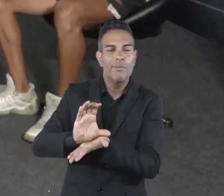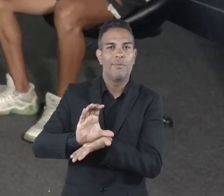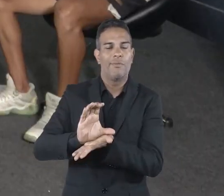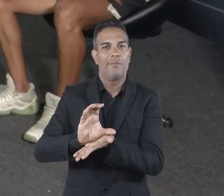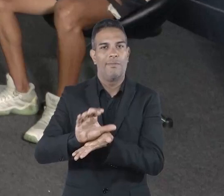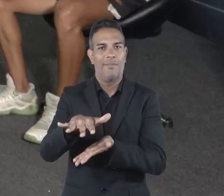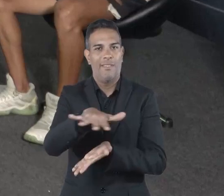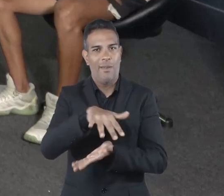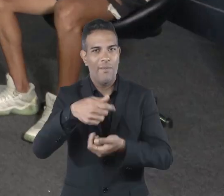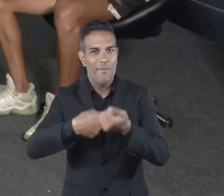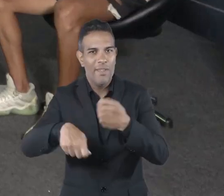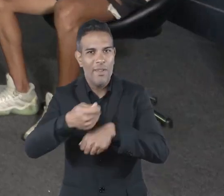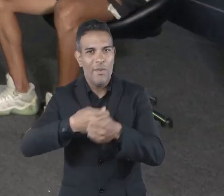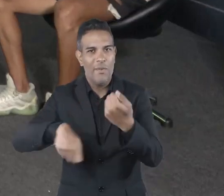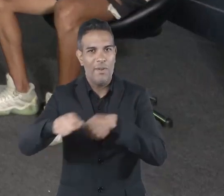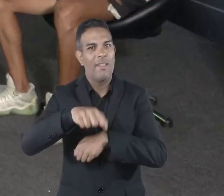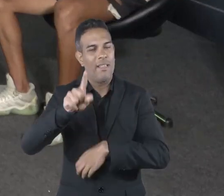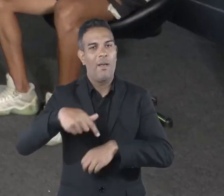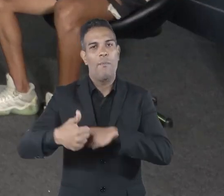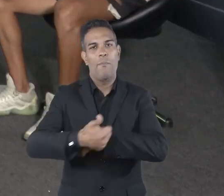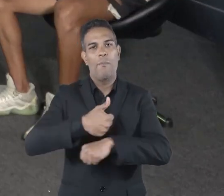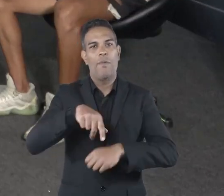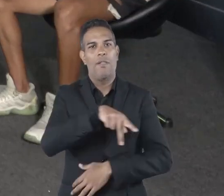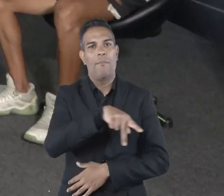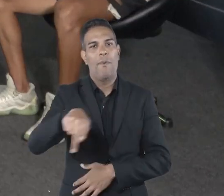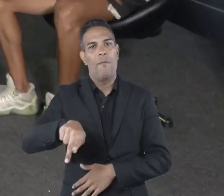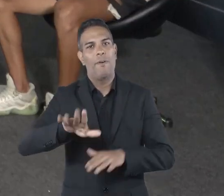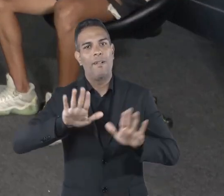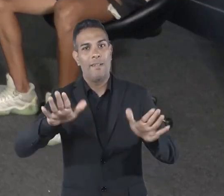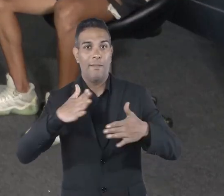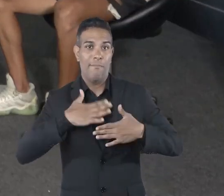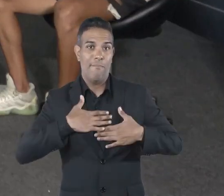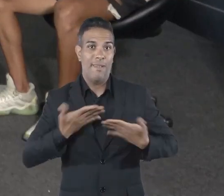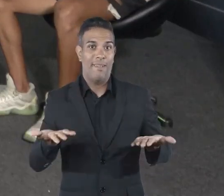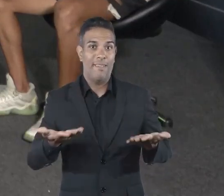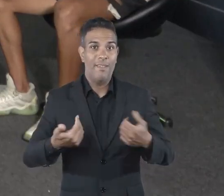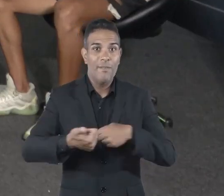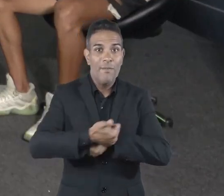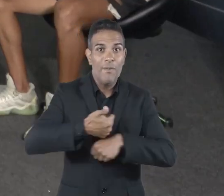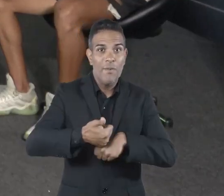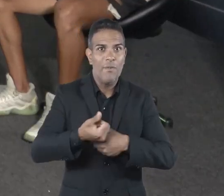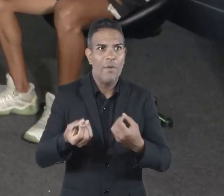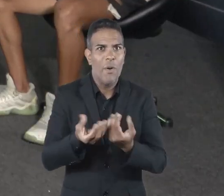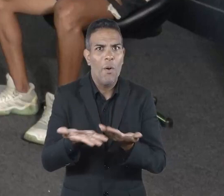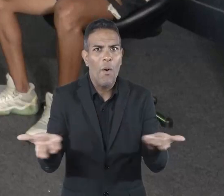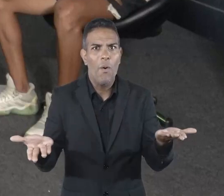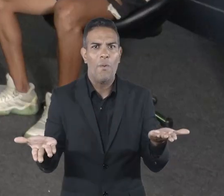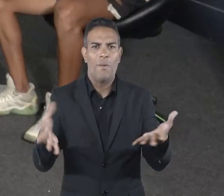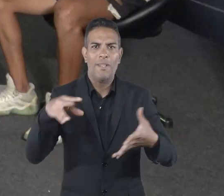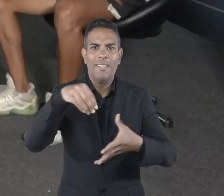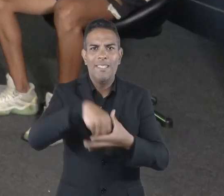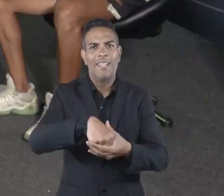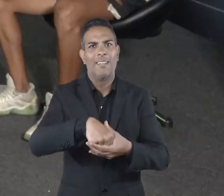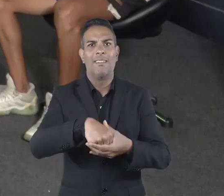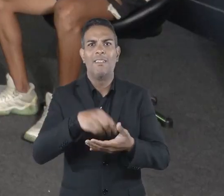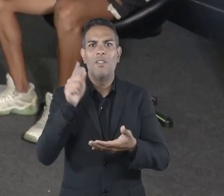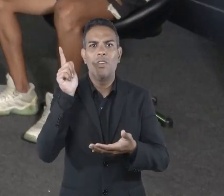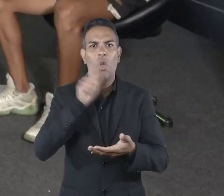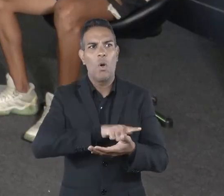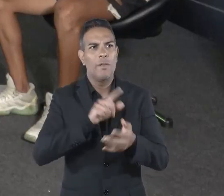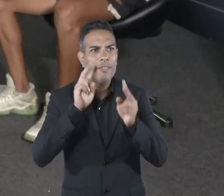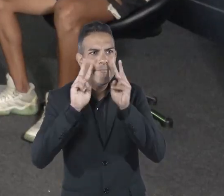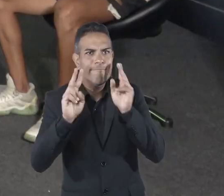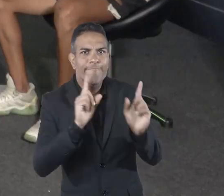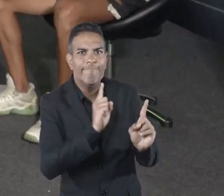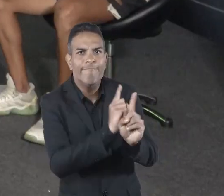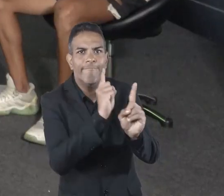@abracocultural.com.br. Isso aí, contato RJ, o Abraço Cultural, o C cedilha, né,